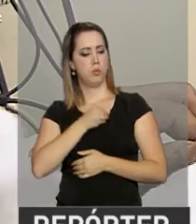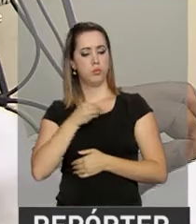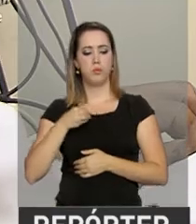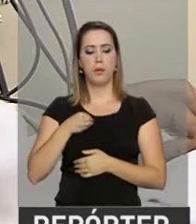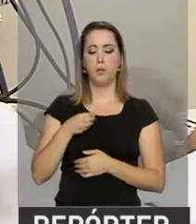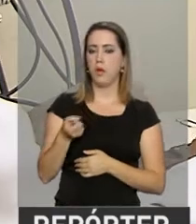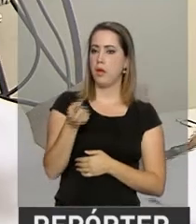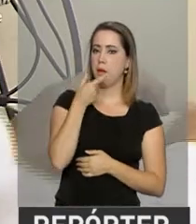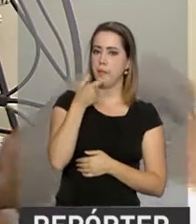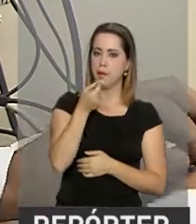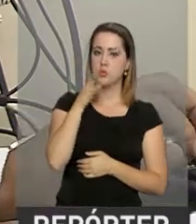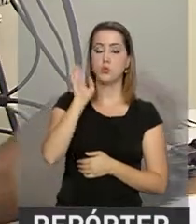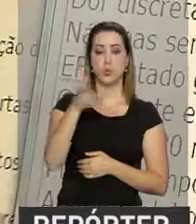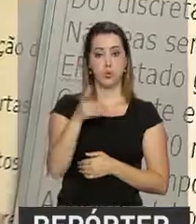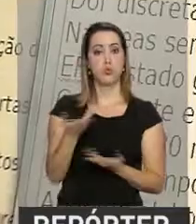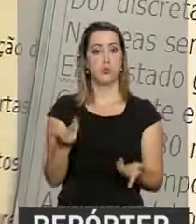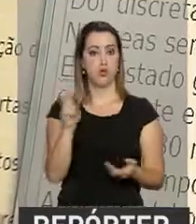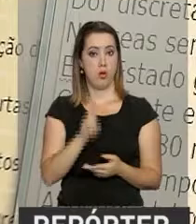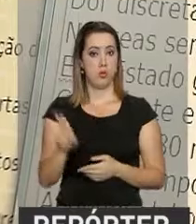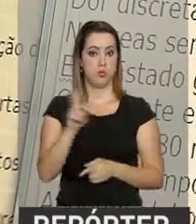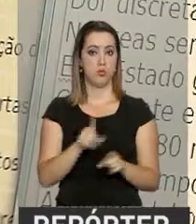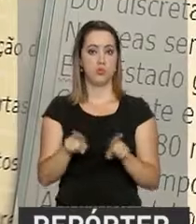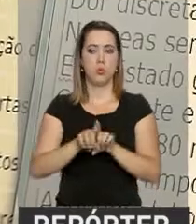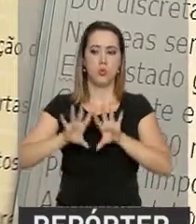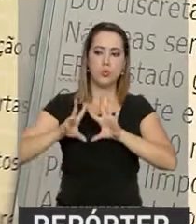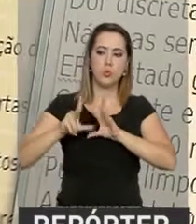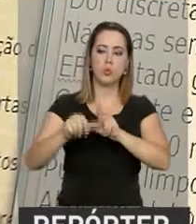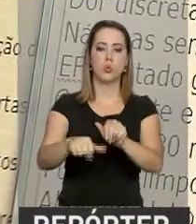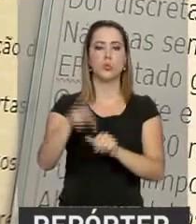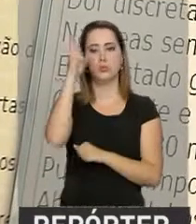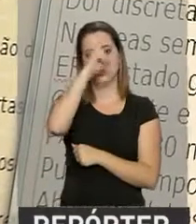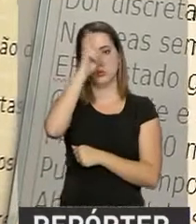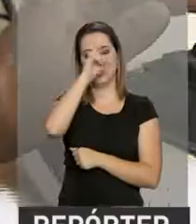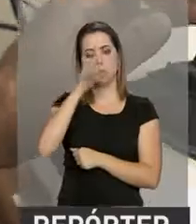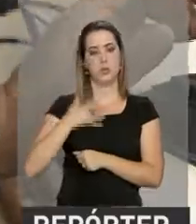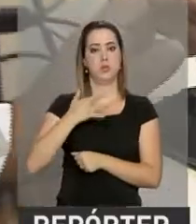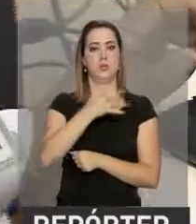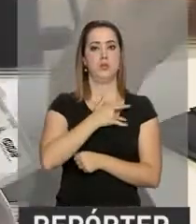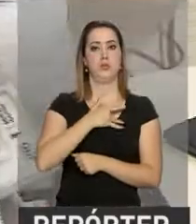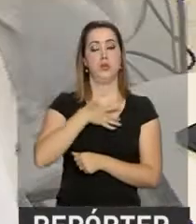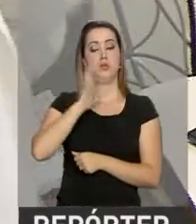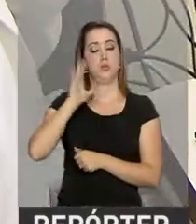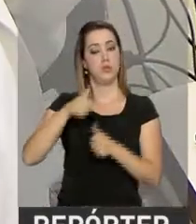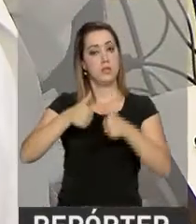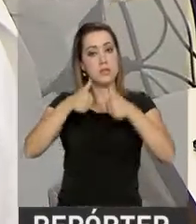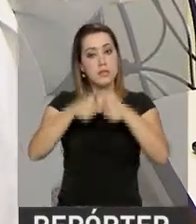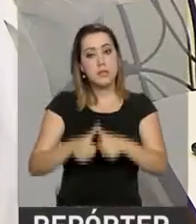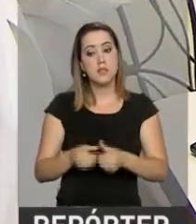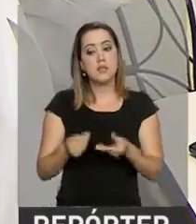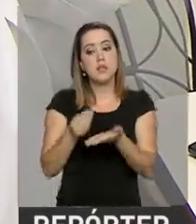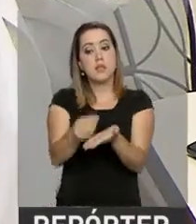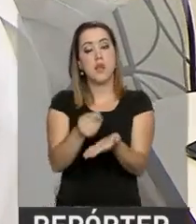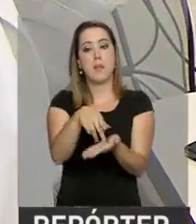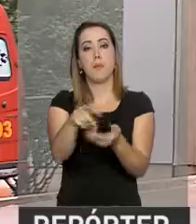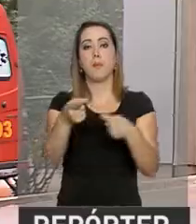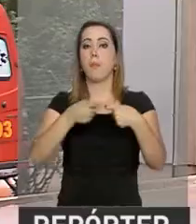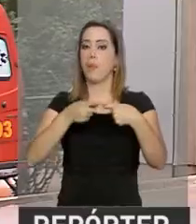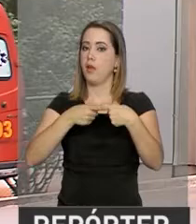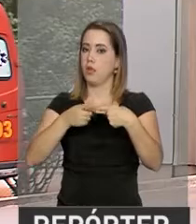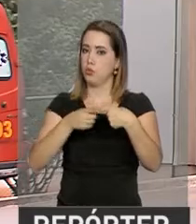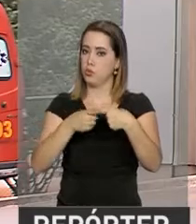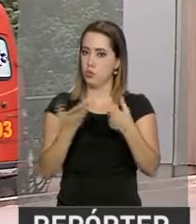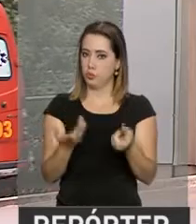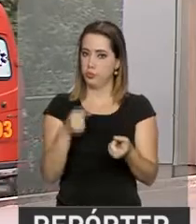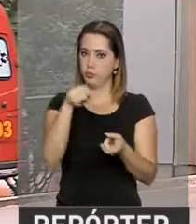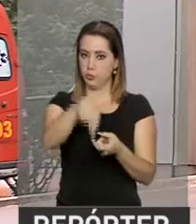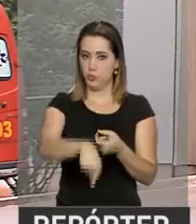medicamentos que usou um histórico da sua saúde que está à disposição do médico na hora da consulta no hospital